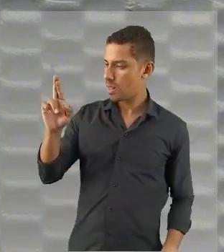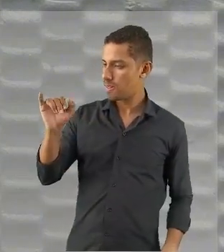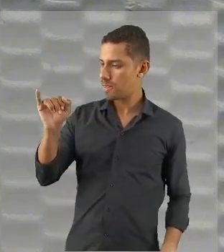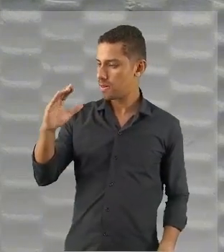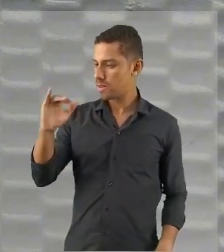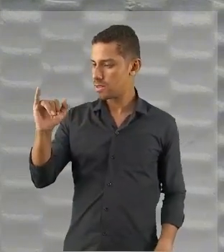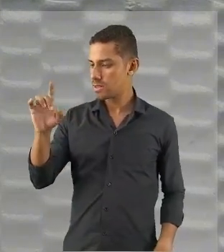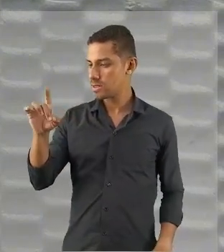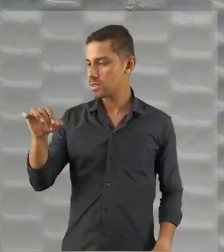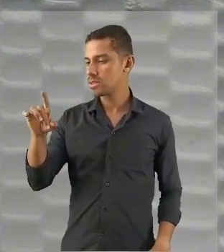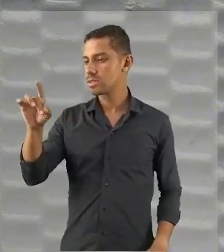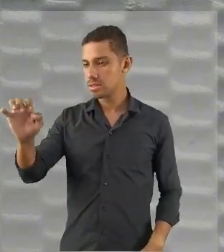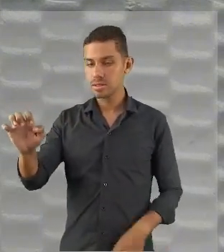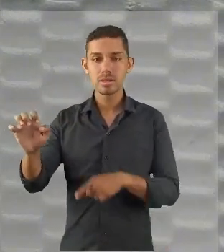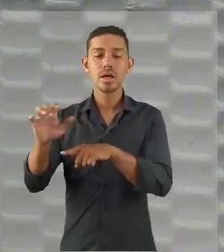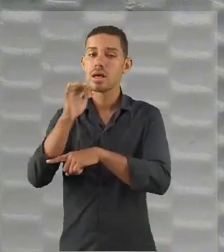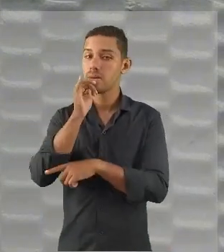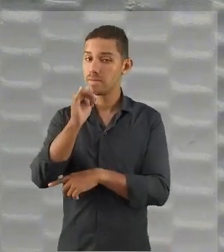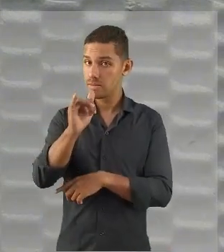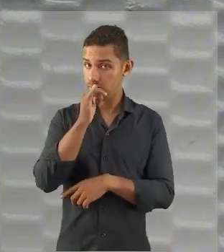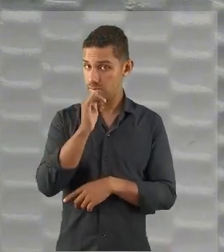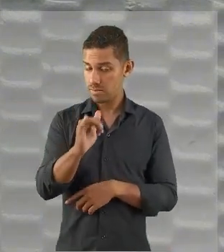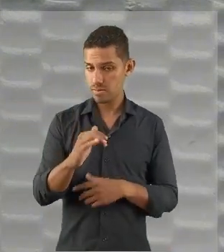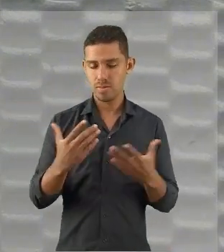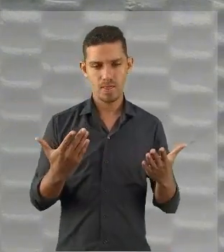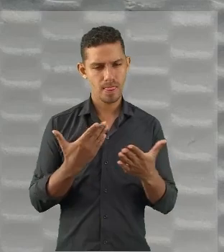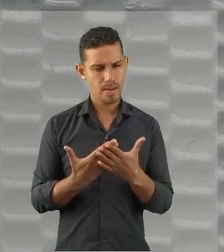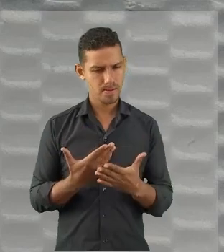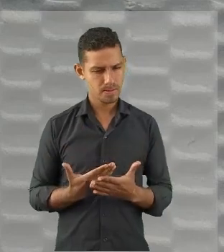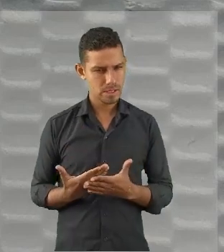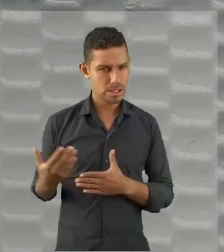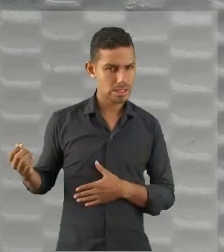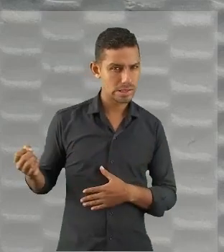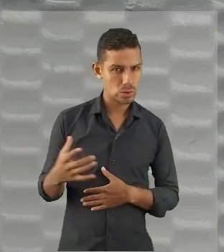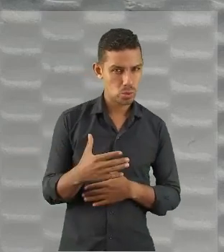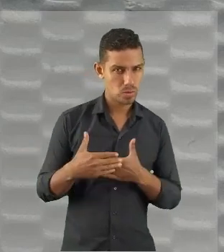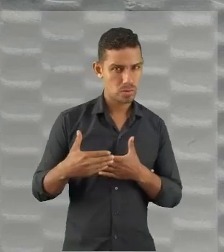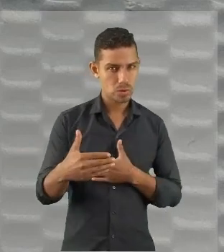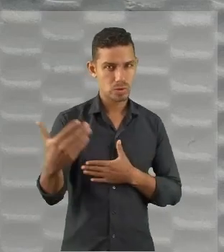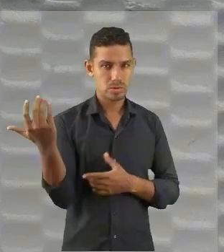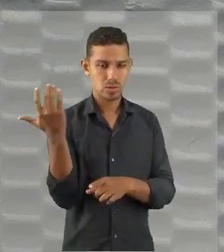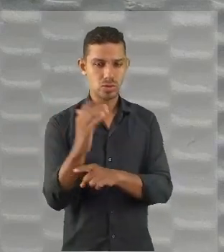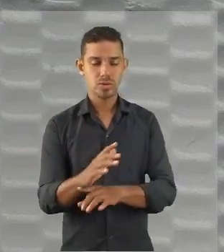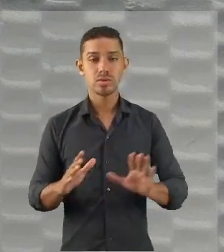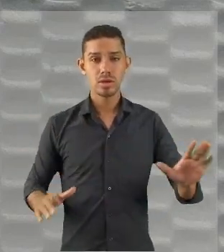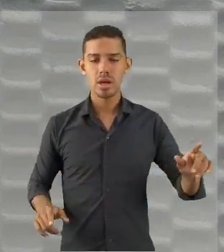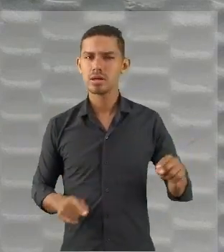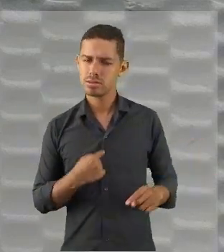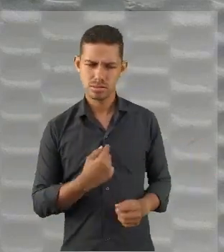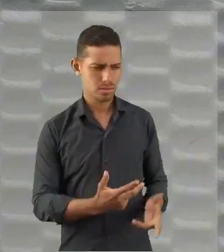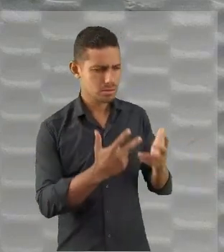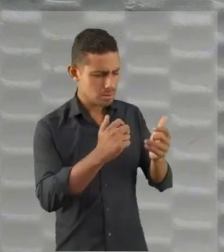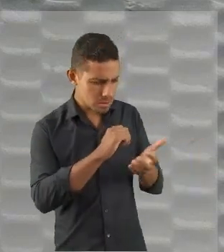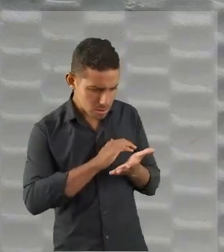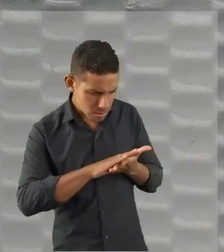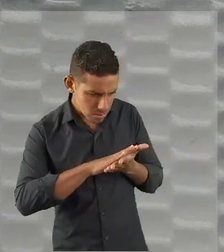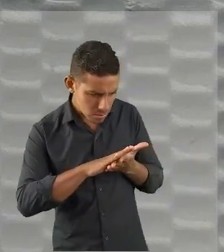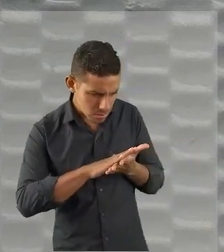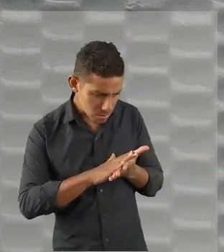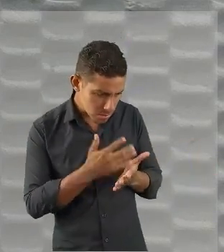todo um estudo novo. E depois a gente viu que o corpo, viu que a eletricidade